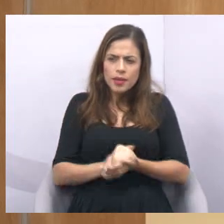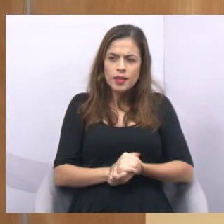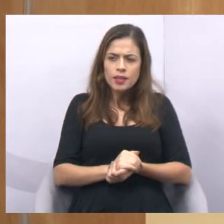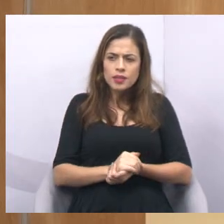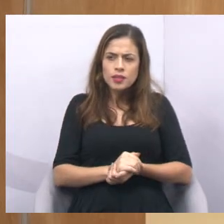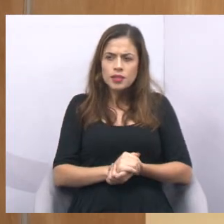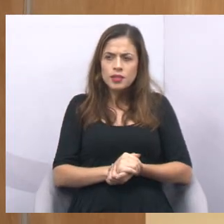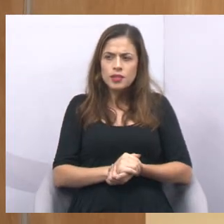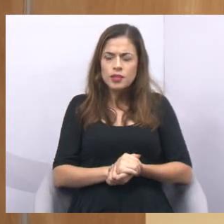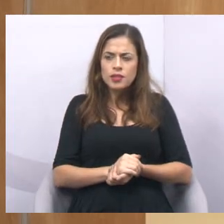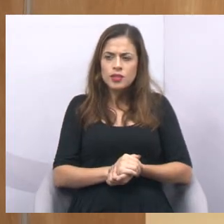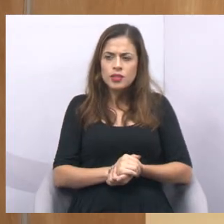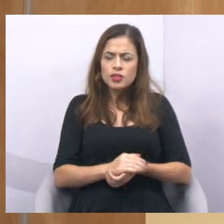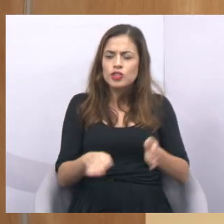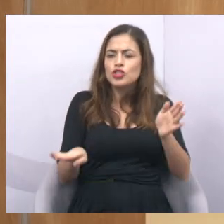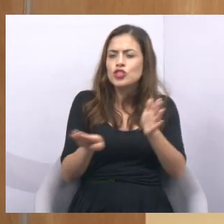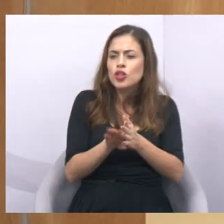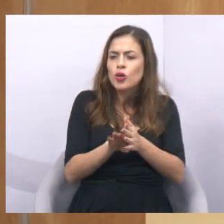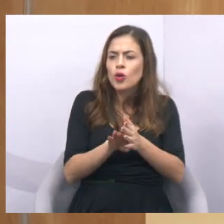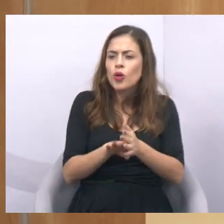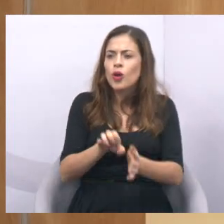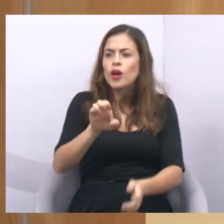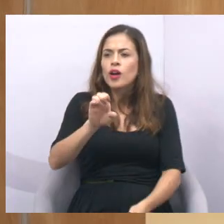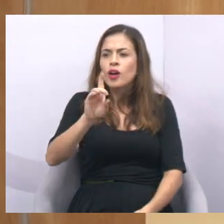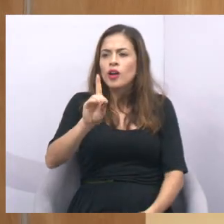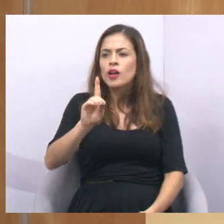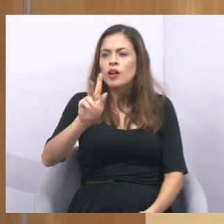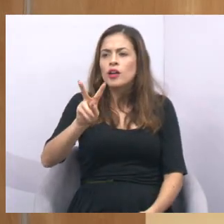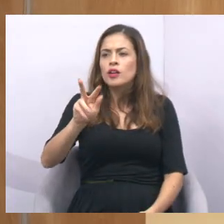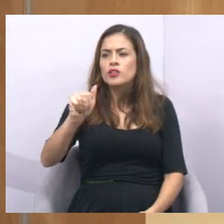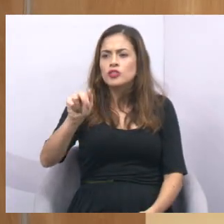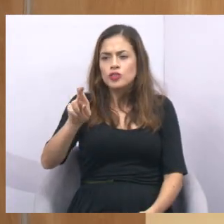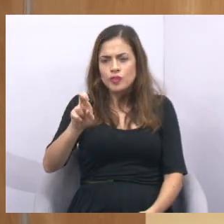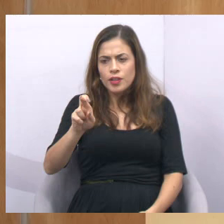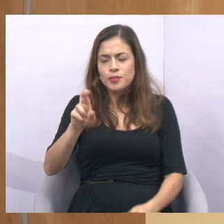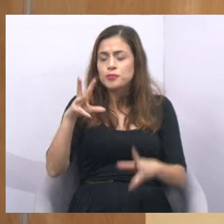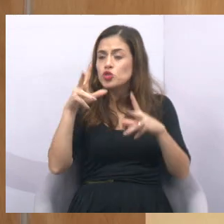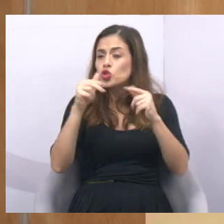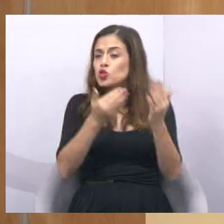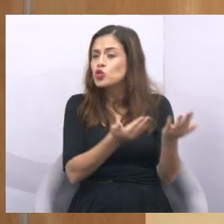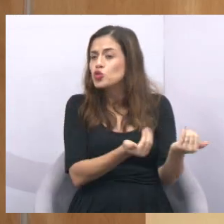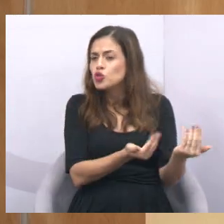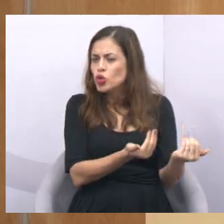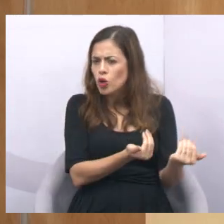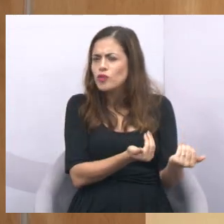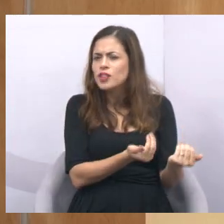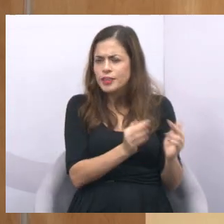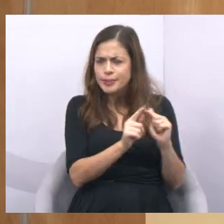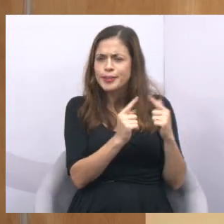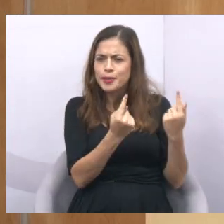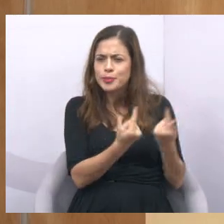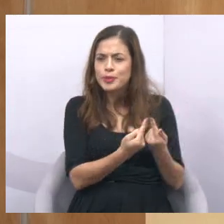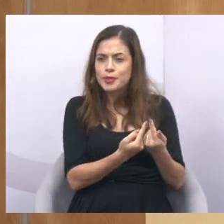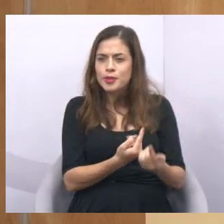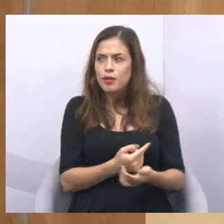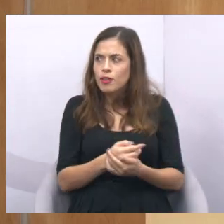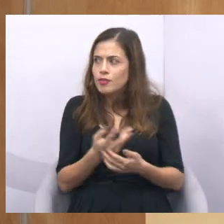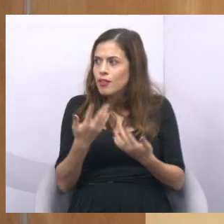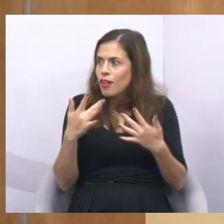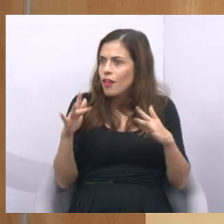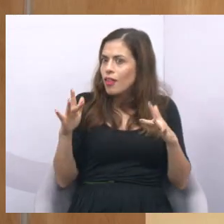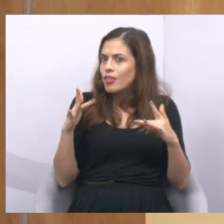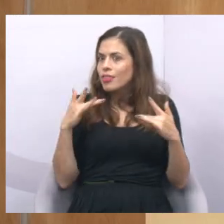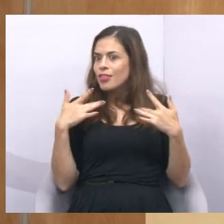e nesse momento chegou Edivar. Nós, todos jovens ainda, e para a gente aquilo foi um